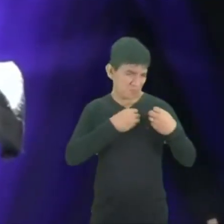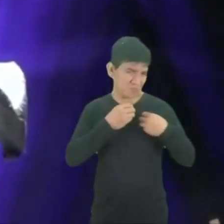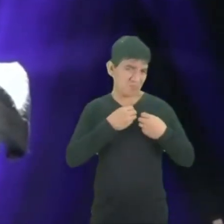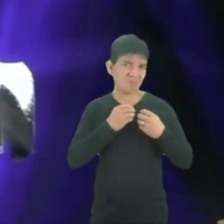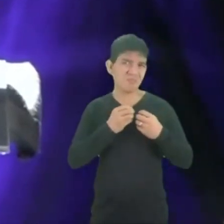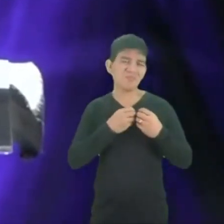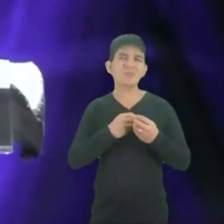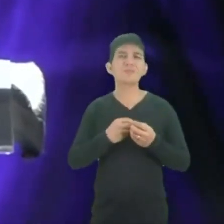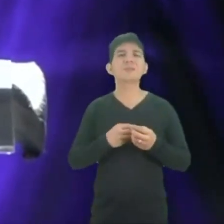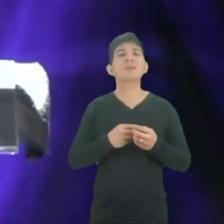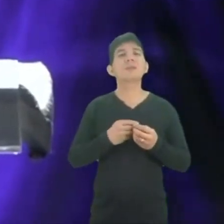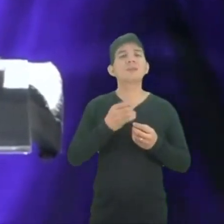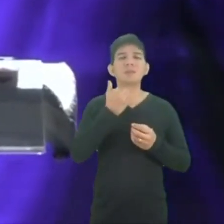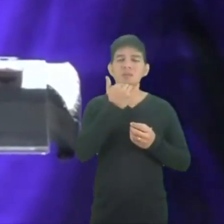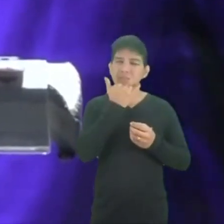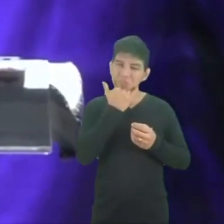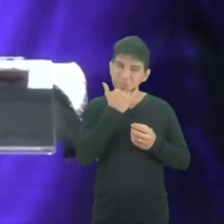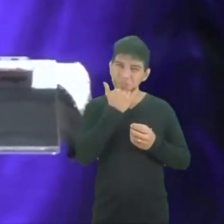meu coração.